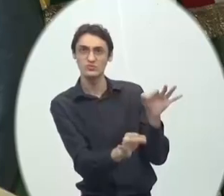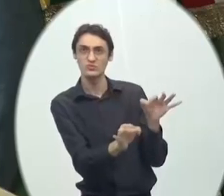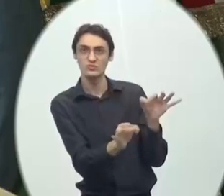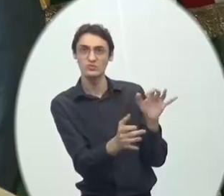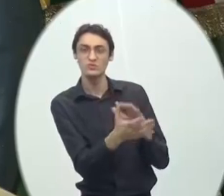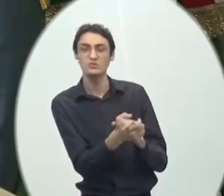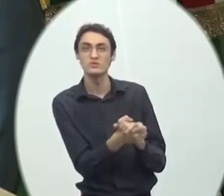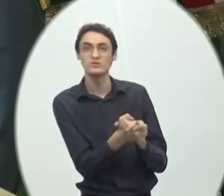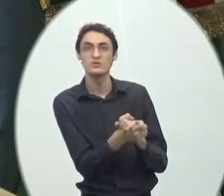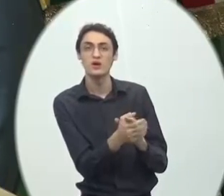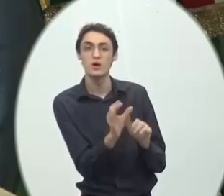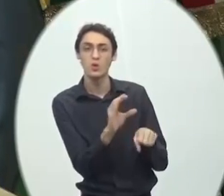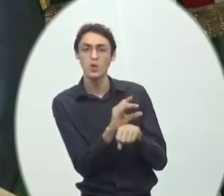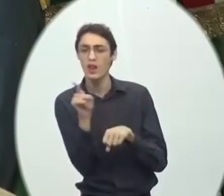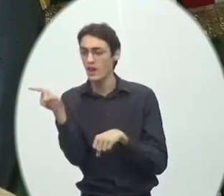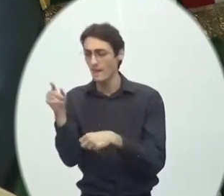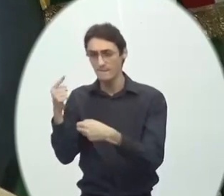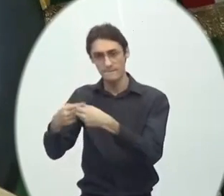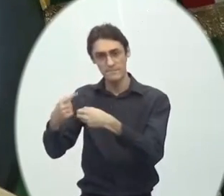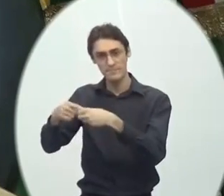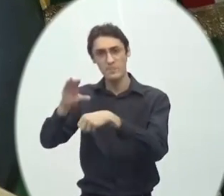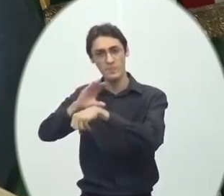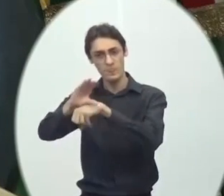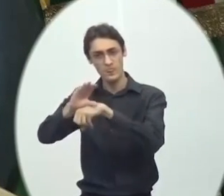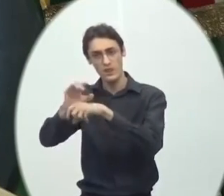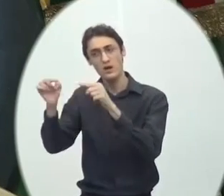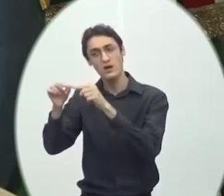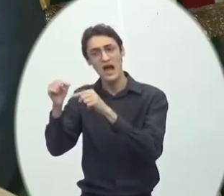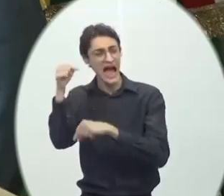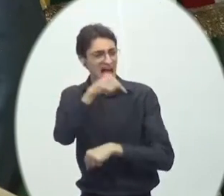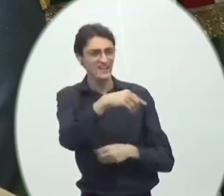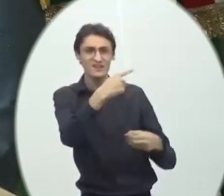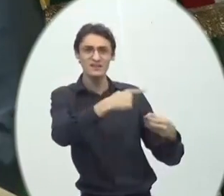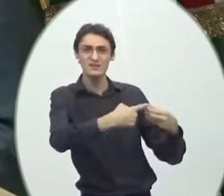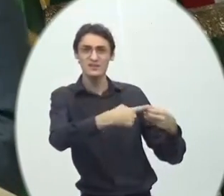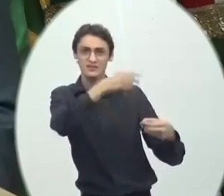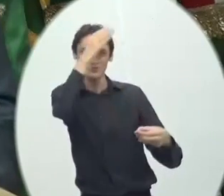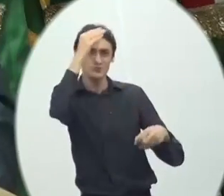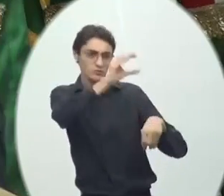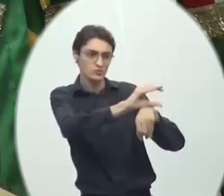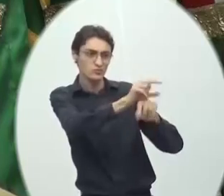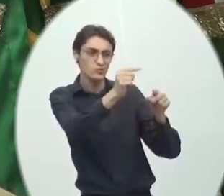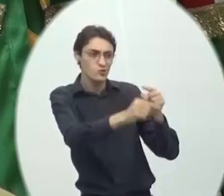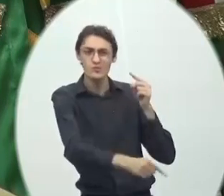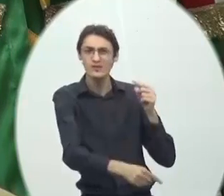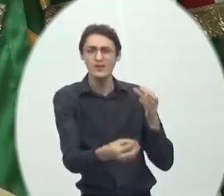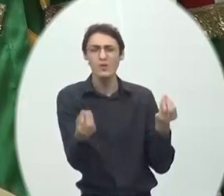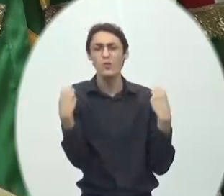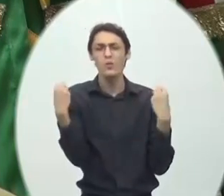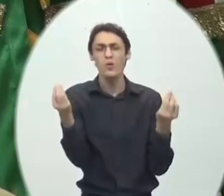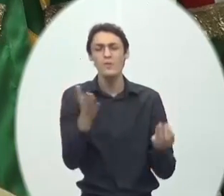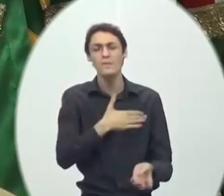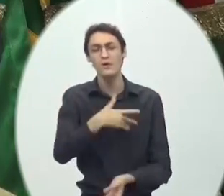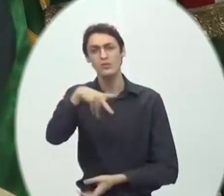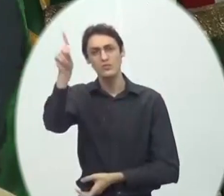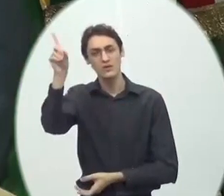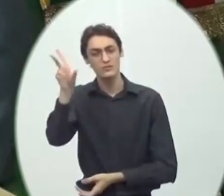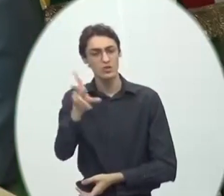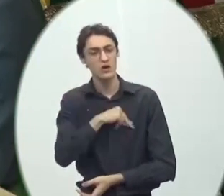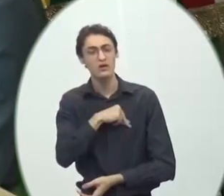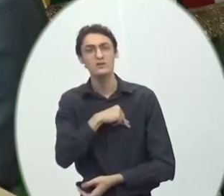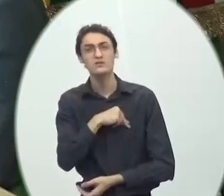é constitucional, e o nosso aqui é inconstitucional. Então, assim, ó, meu Deus, é